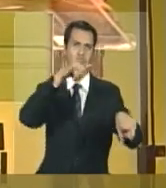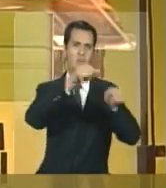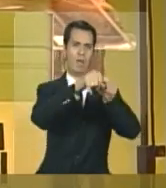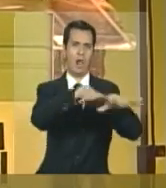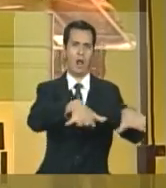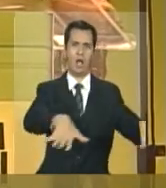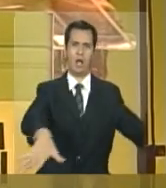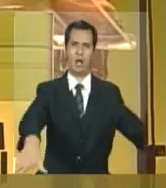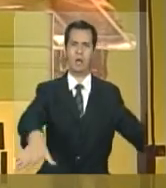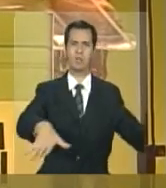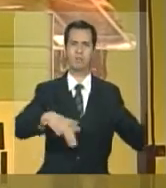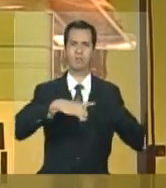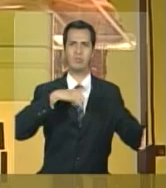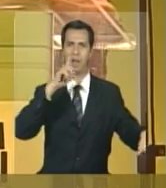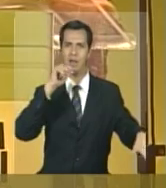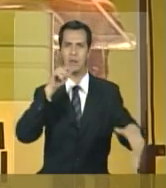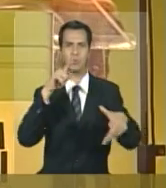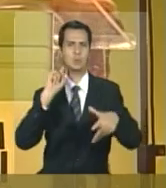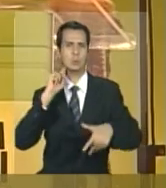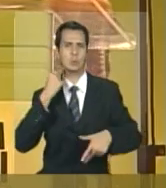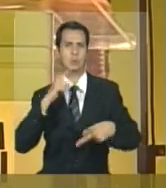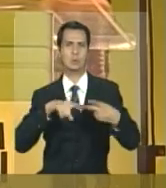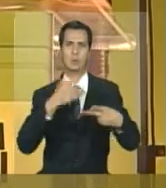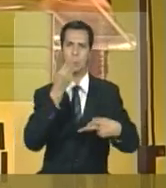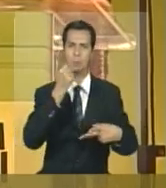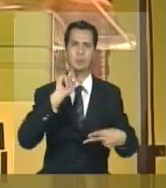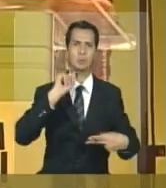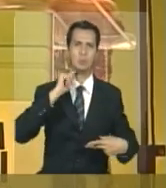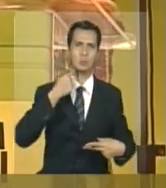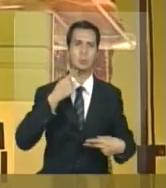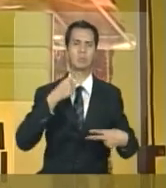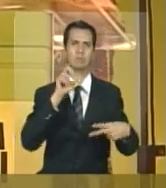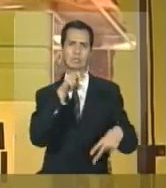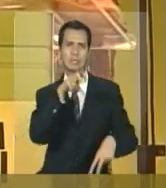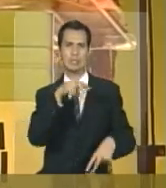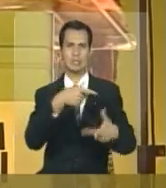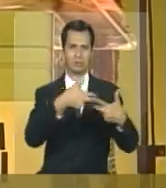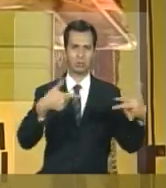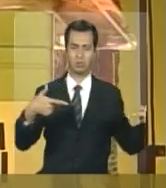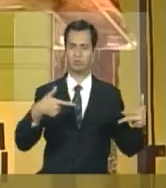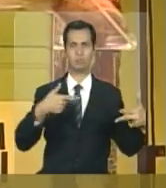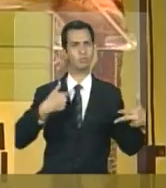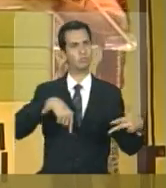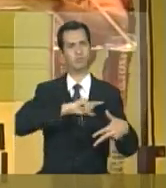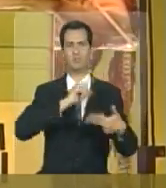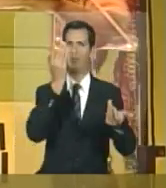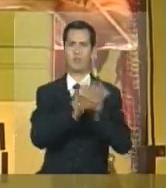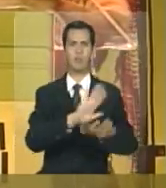água, contaminando nossos alimentos e contaminando os mananciais.